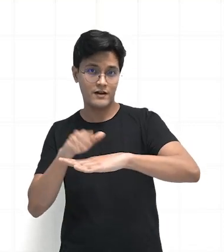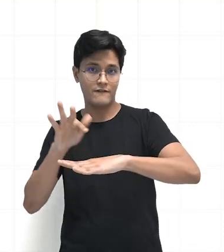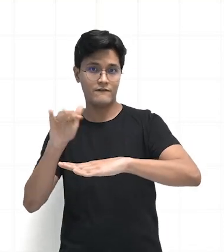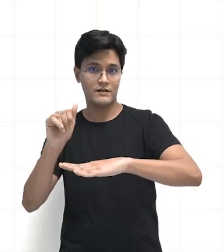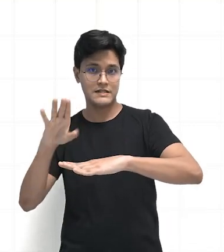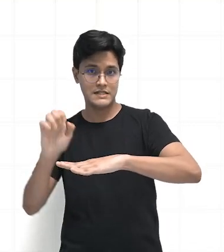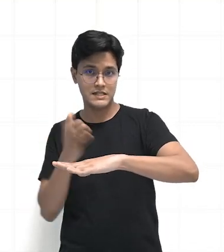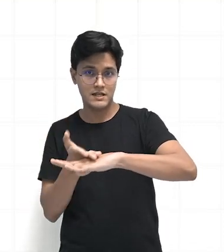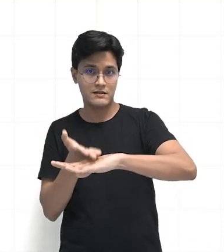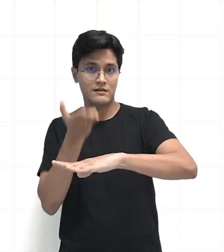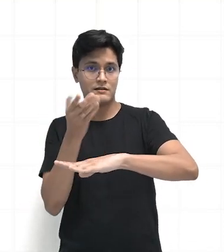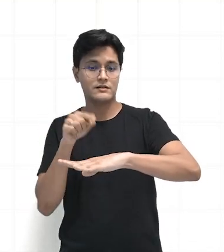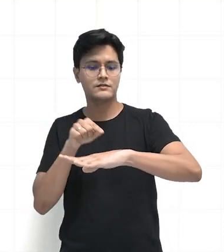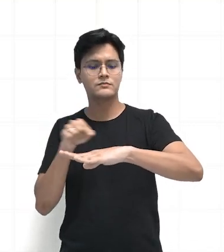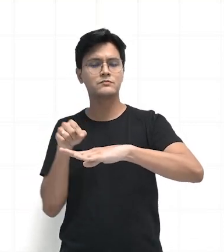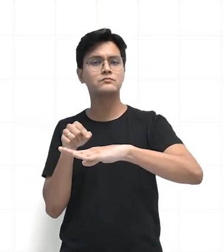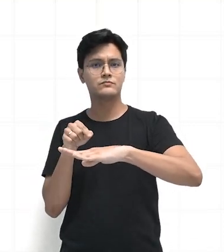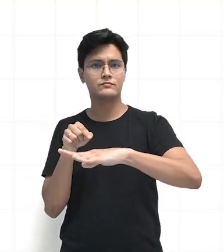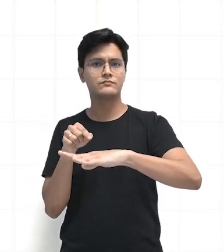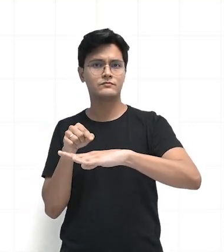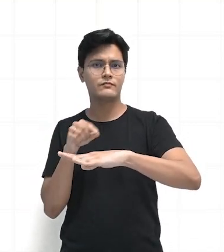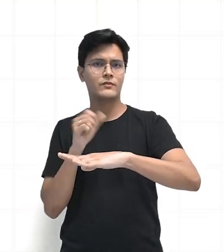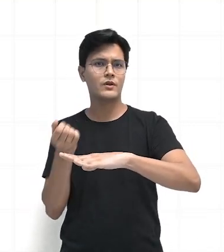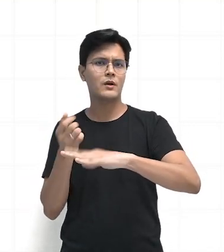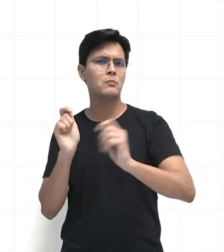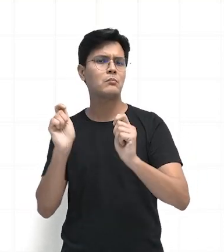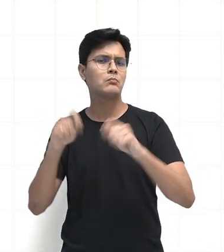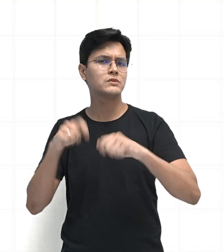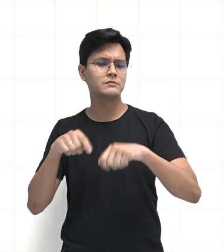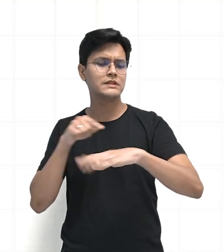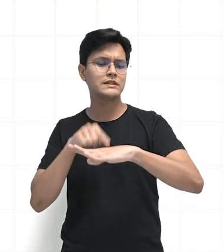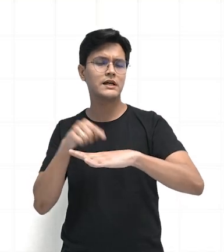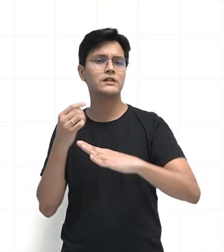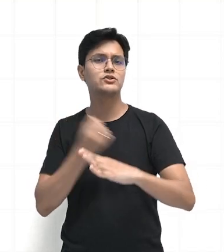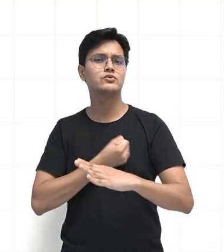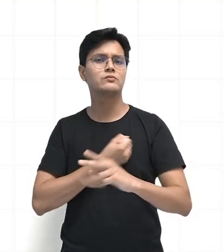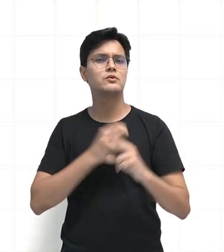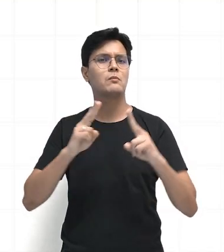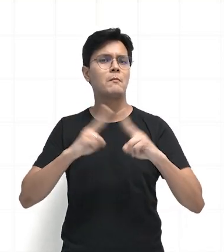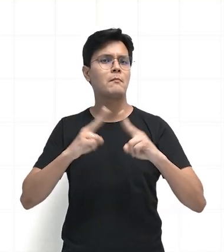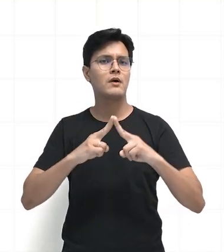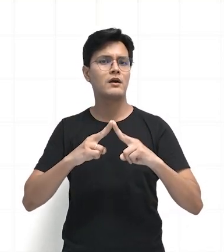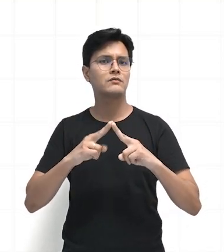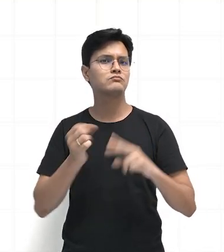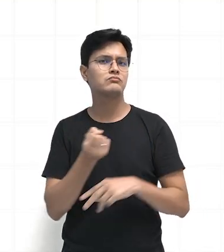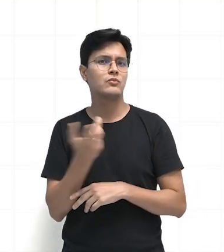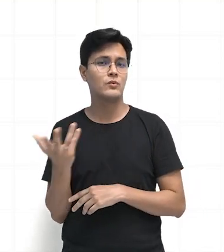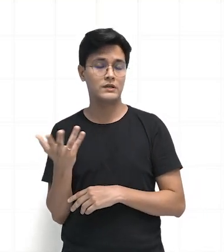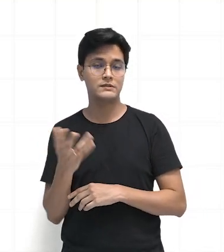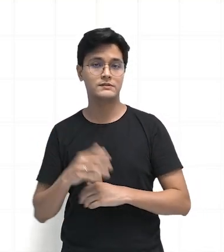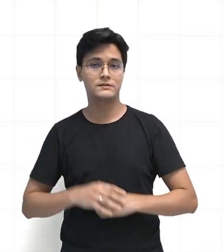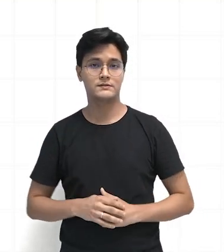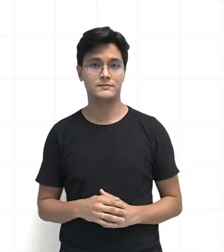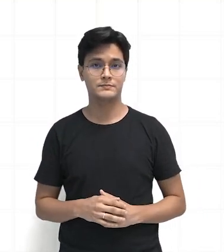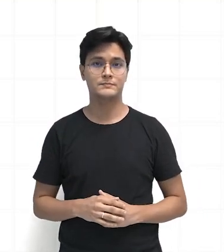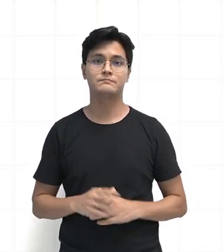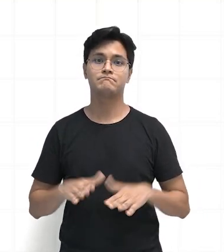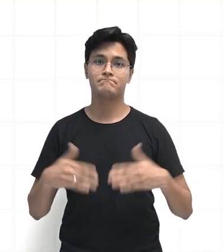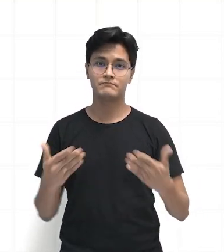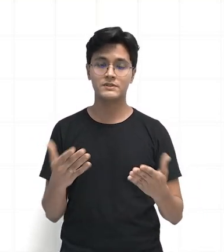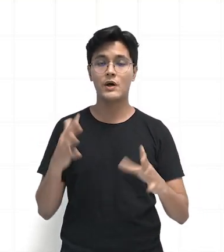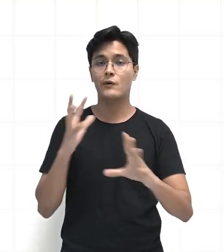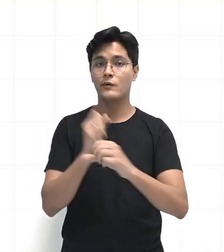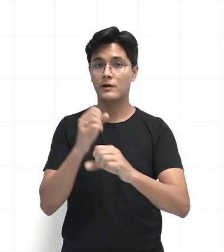cima, qual a chance de obter um número par? Então vamos lá. Eu já sei que para